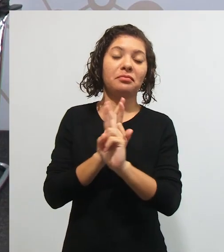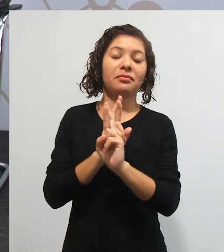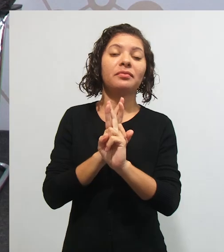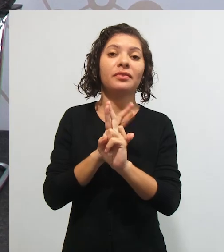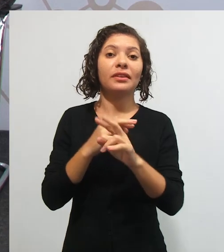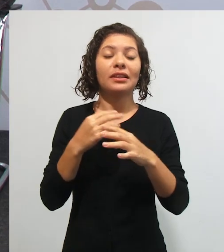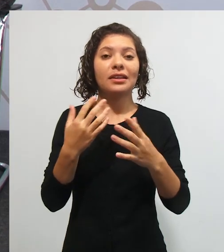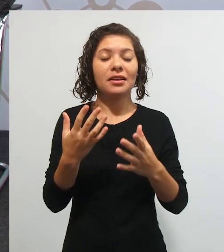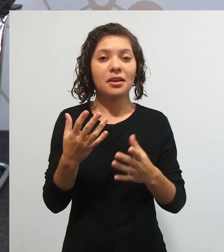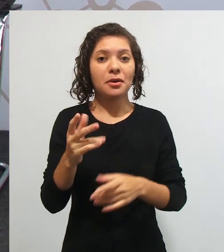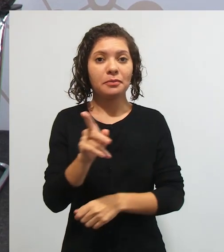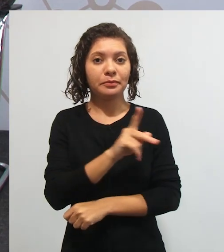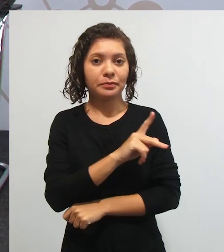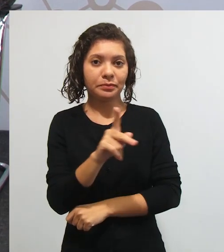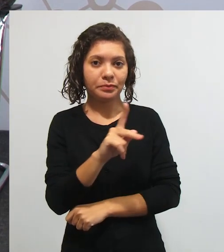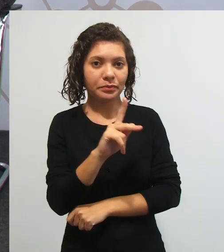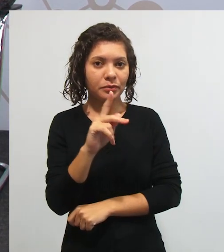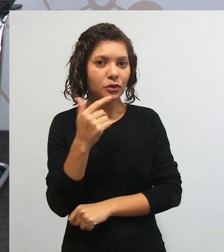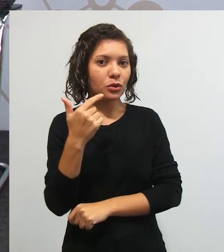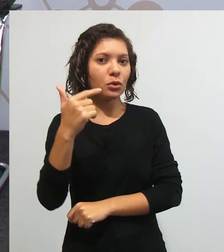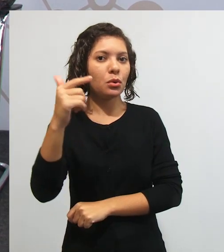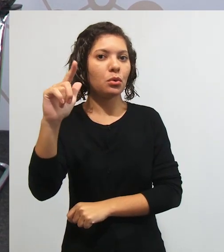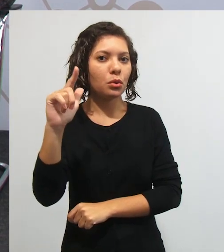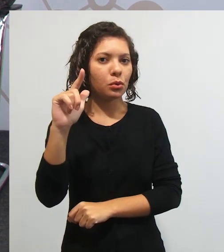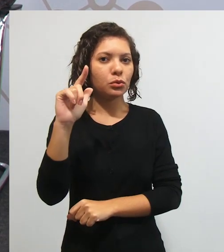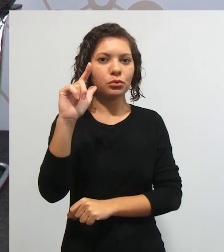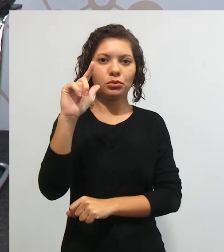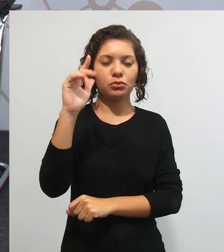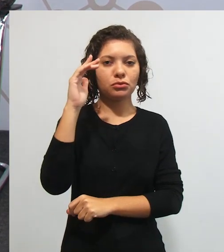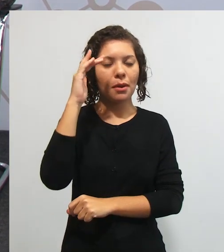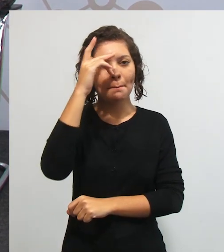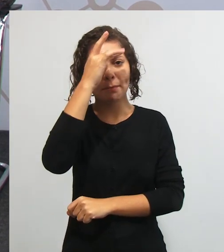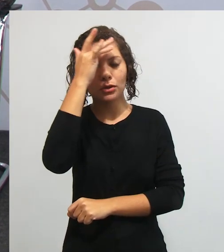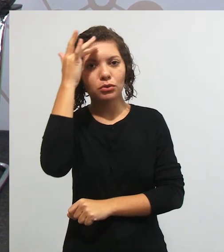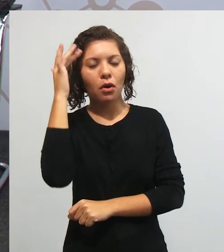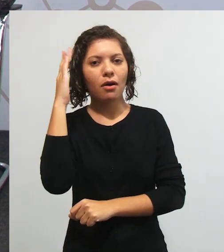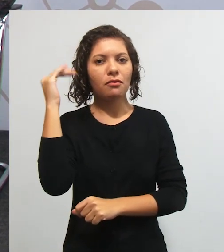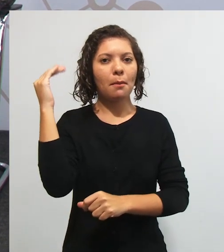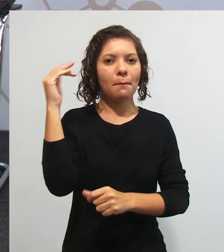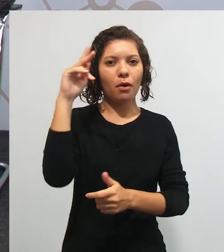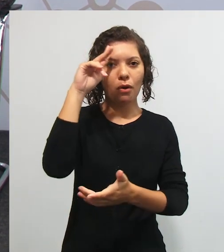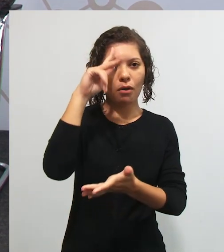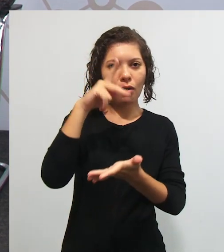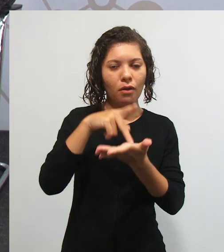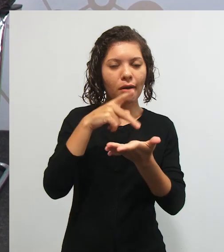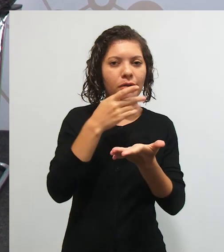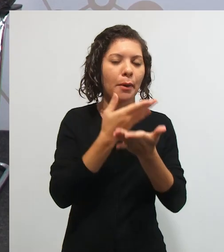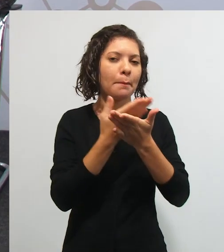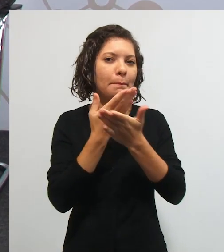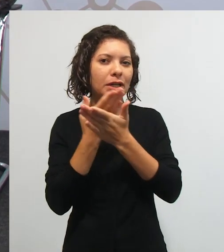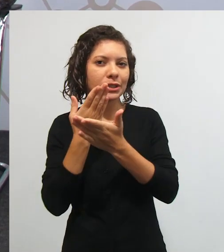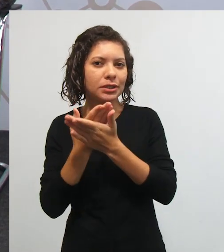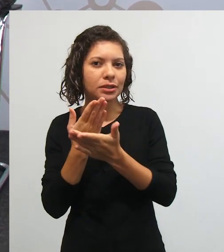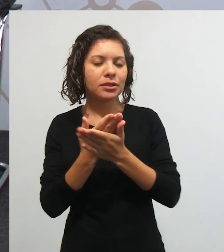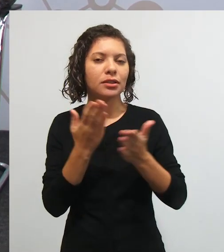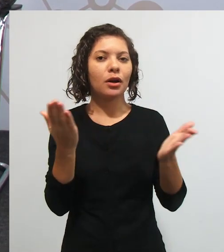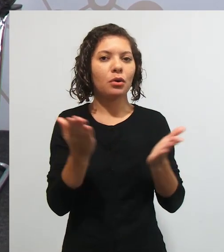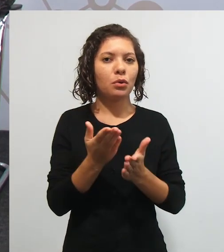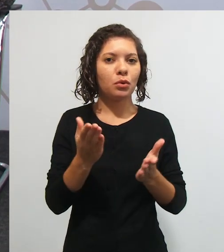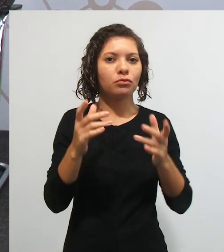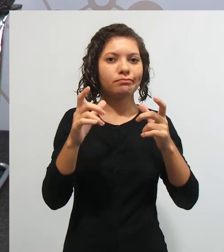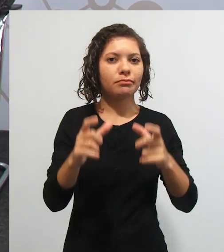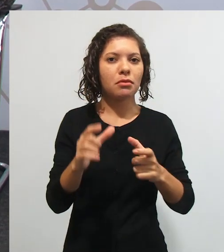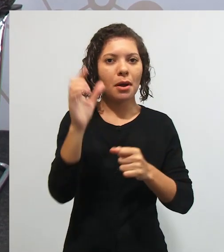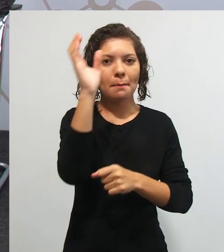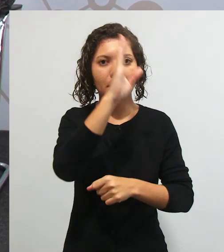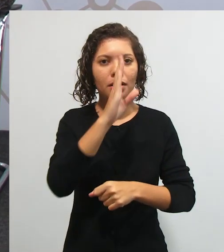Professor, muitos outros autores, né, que também pesquisam nessa perspectiva, hoje no Brasil há vários. Eu